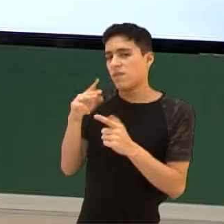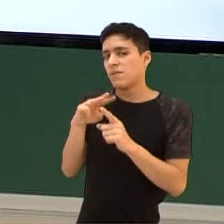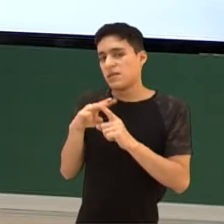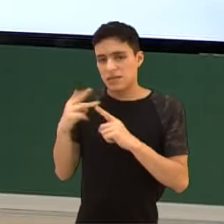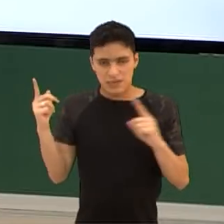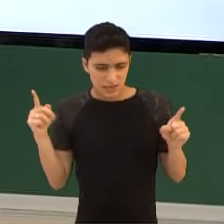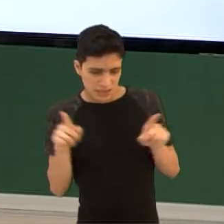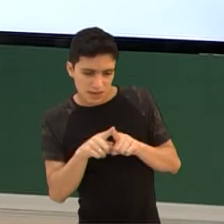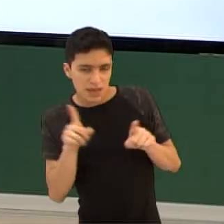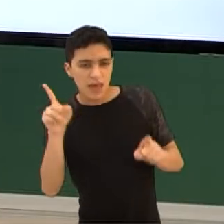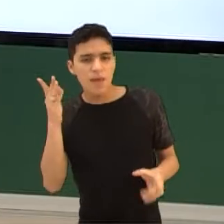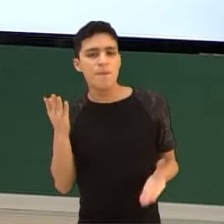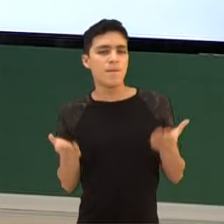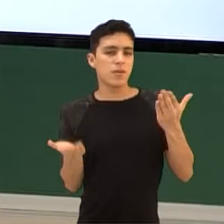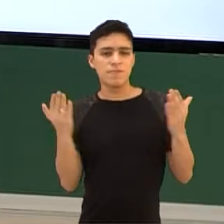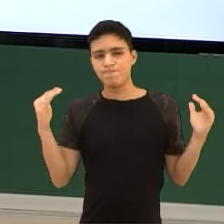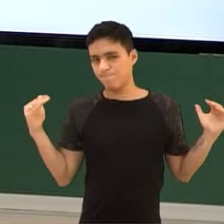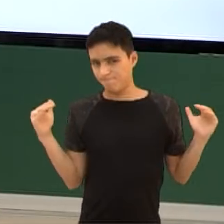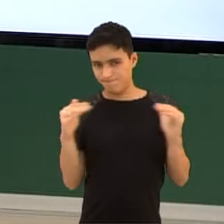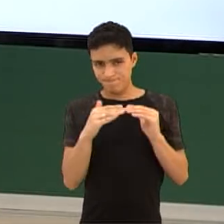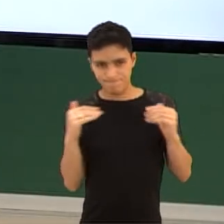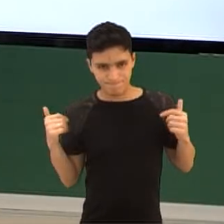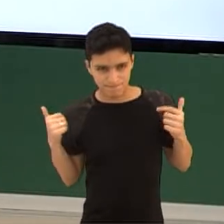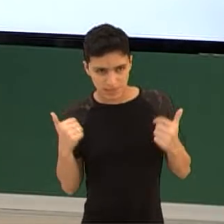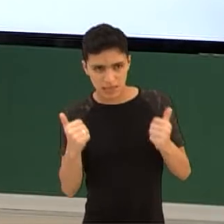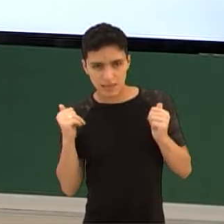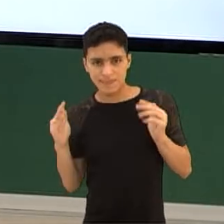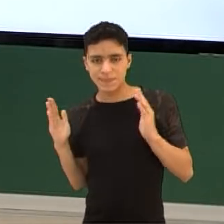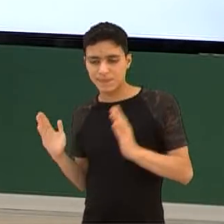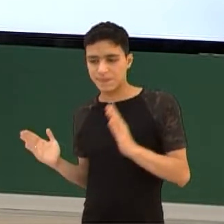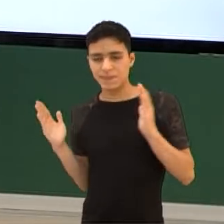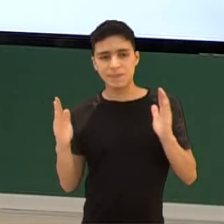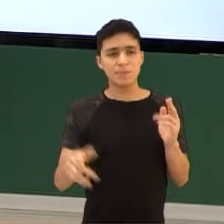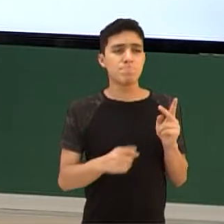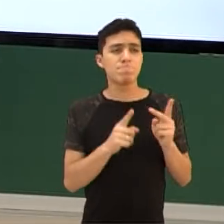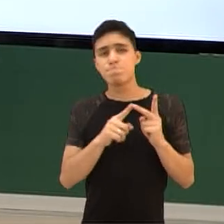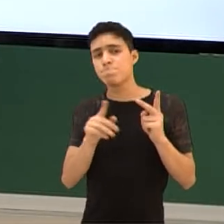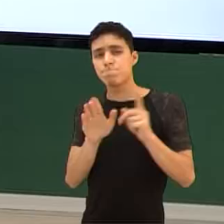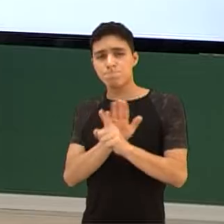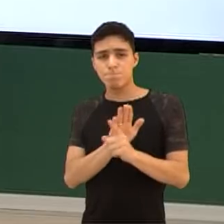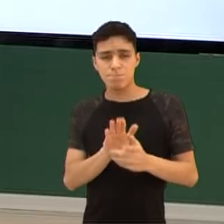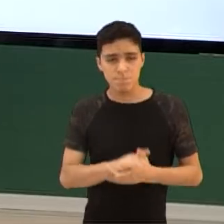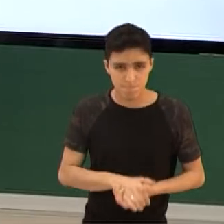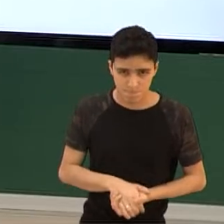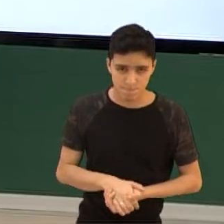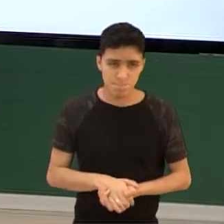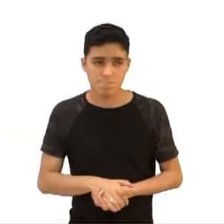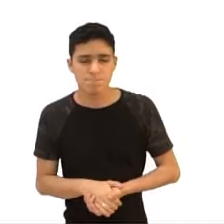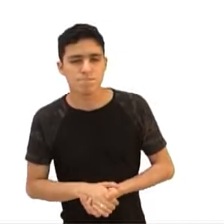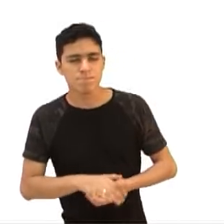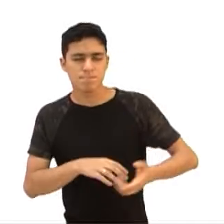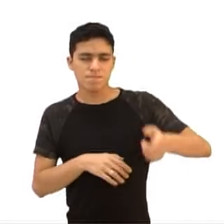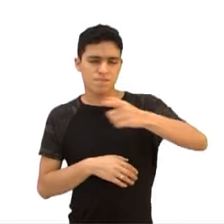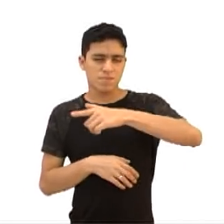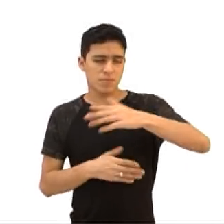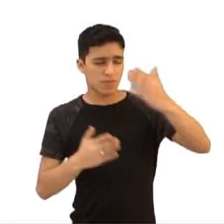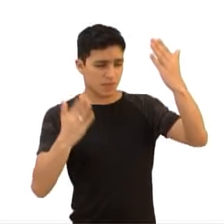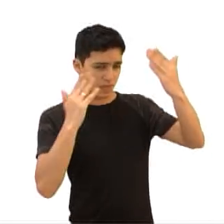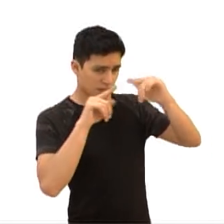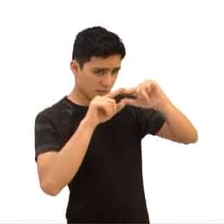Beleza? É uma proporção entre elas ali. Beleza, queridos? Próxima questão. 2. Analisa a